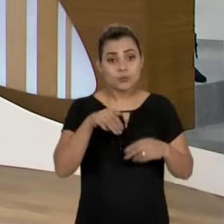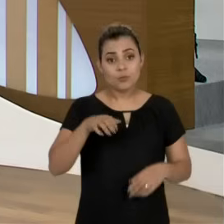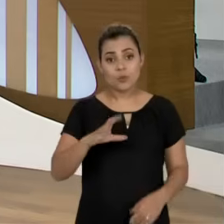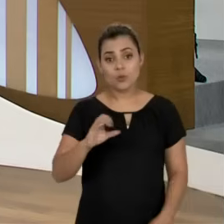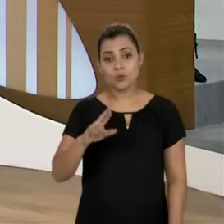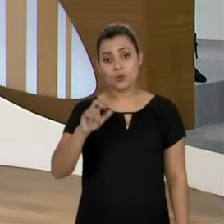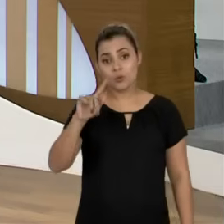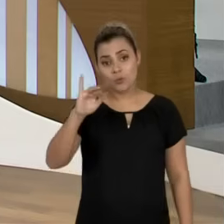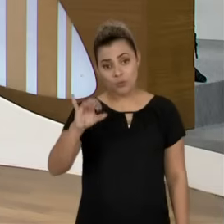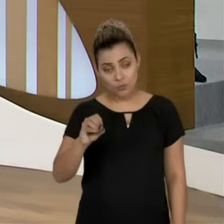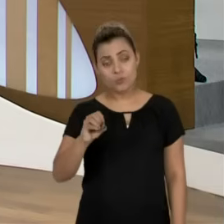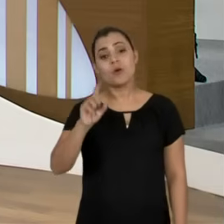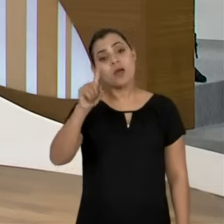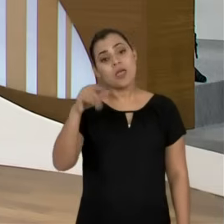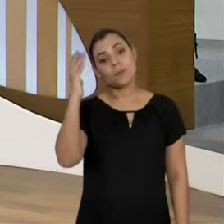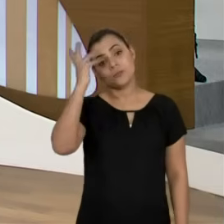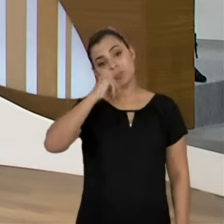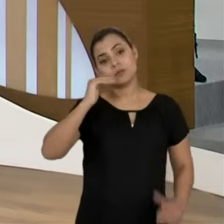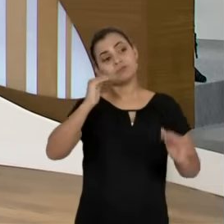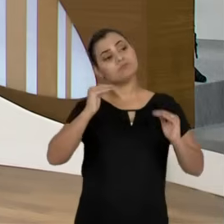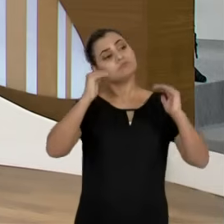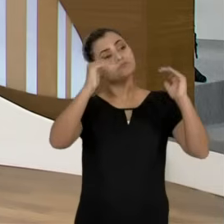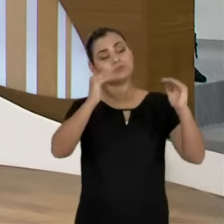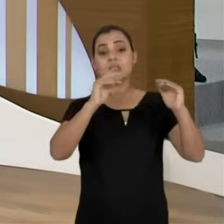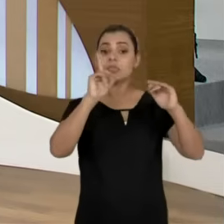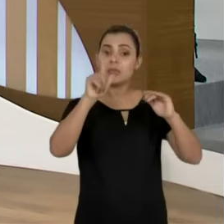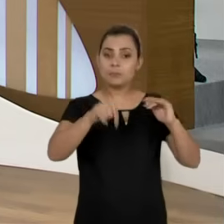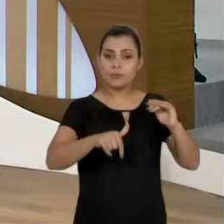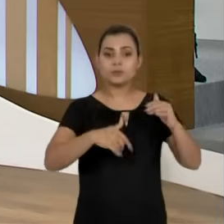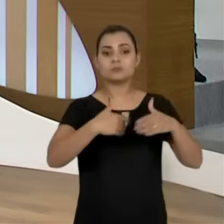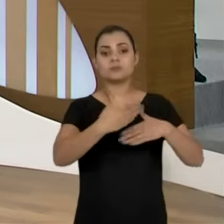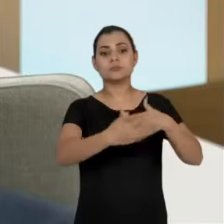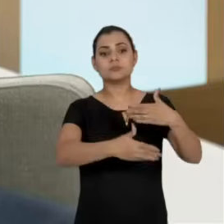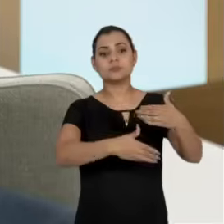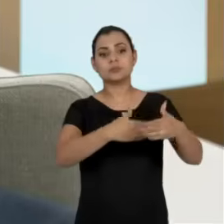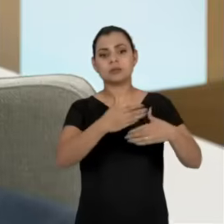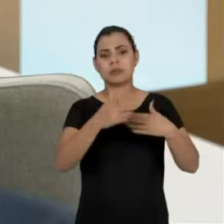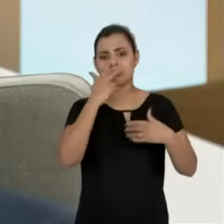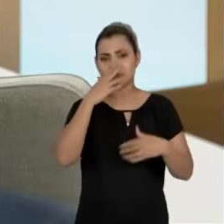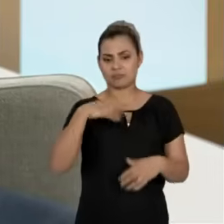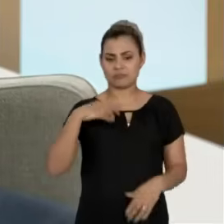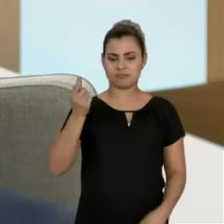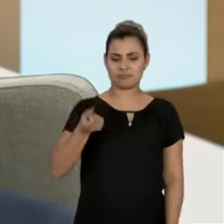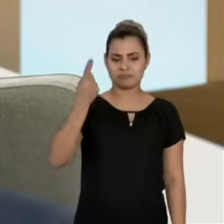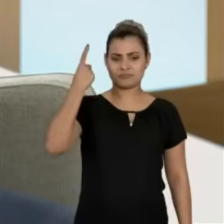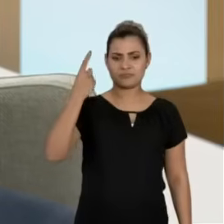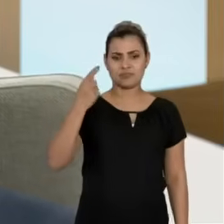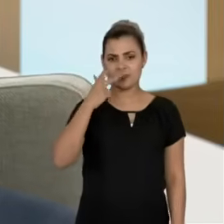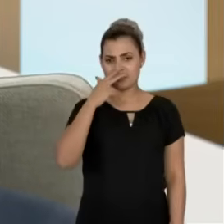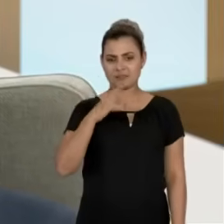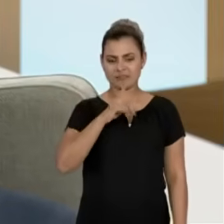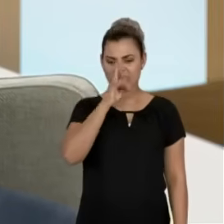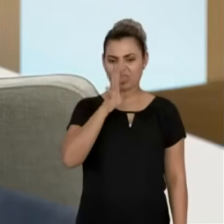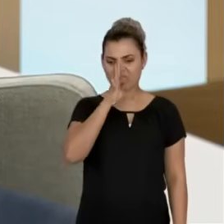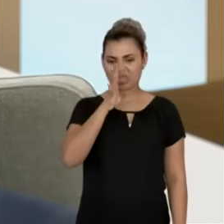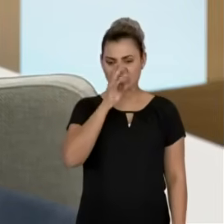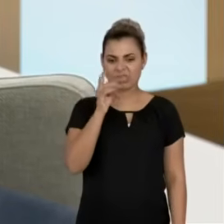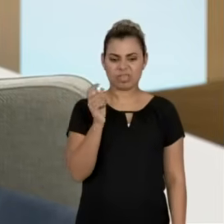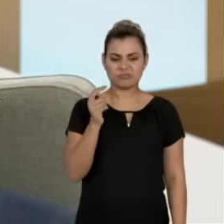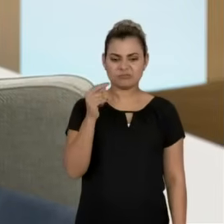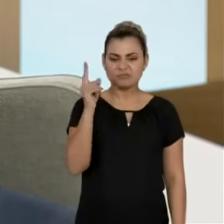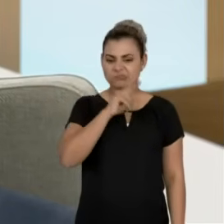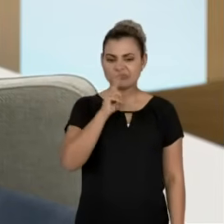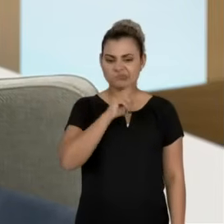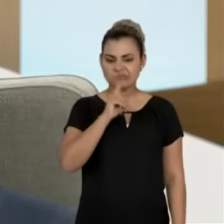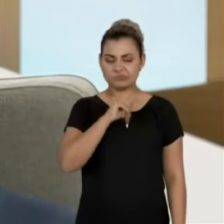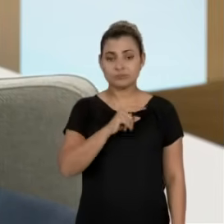coisa muito bonita, muito altiva, né? E depois tergiversou para esse negócio de mocorongo, ser pessoa meio abestada e tal. Meio pejorativo. E a